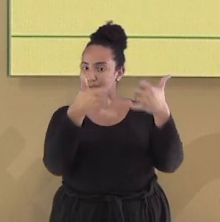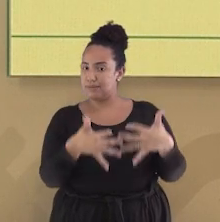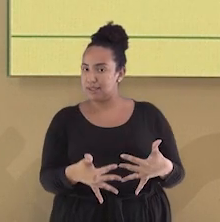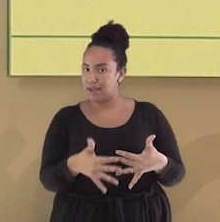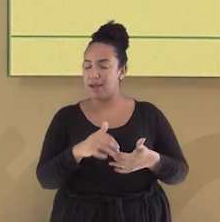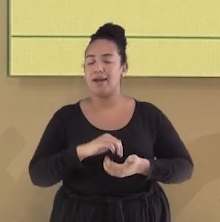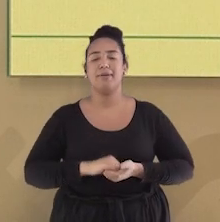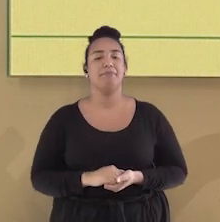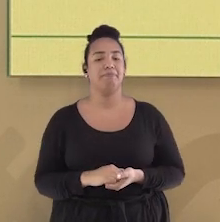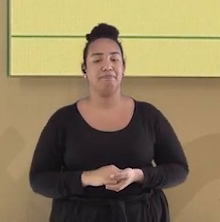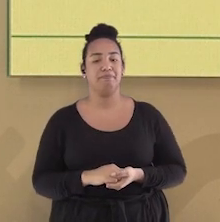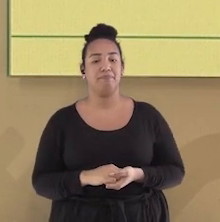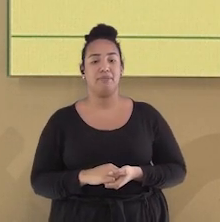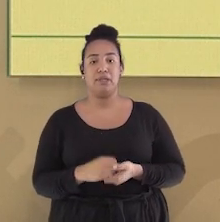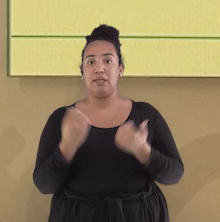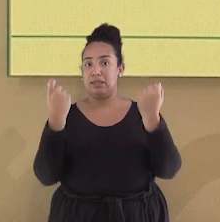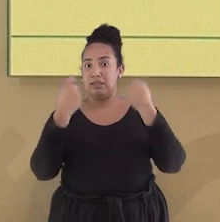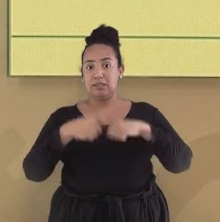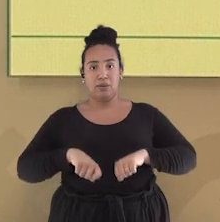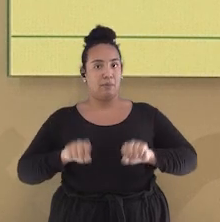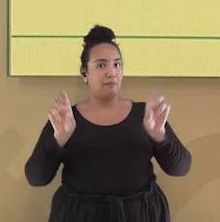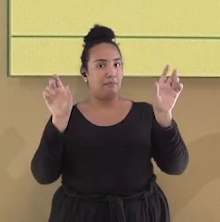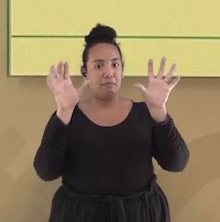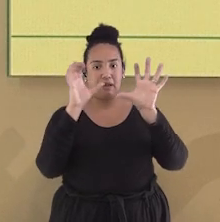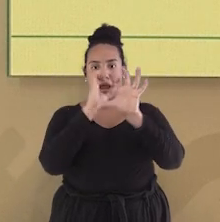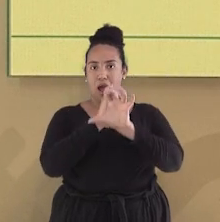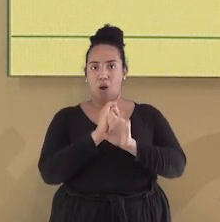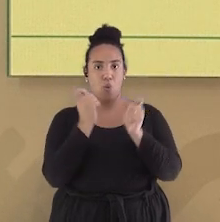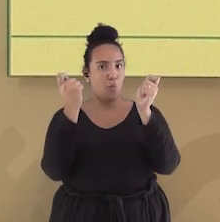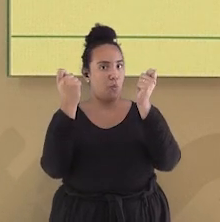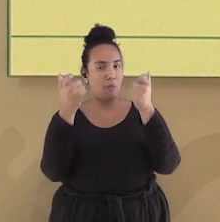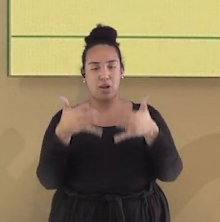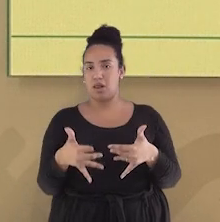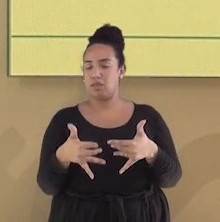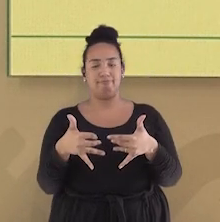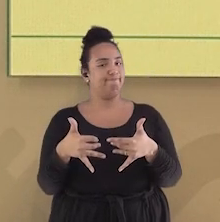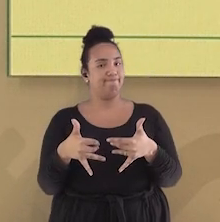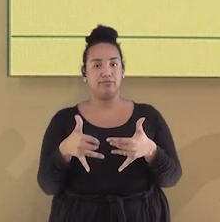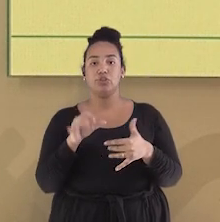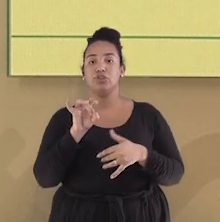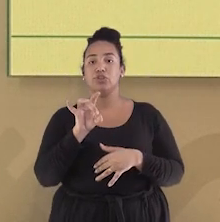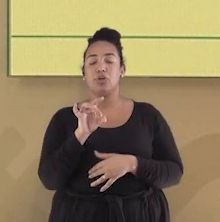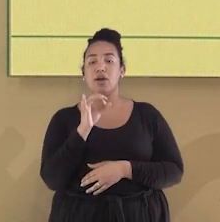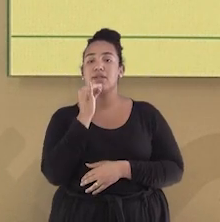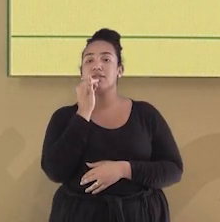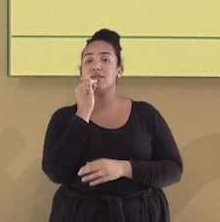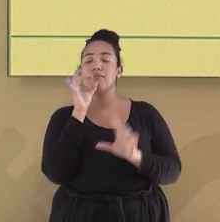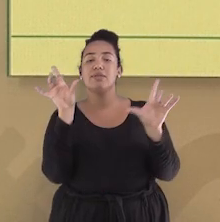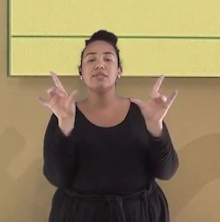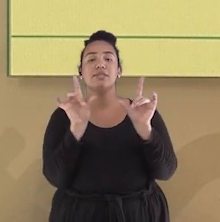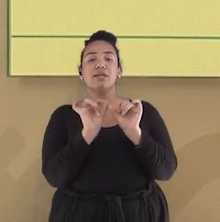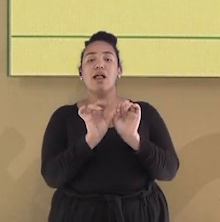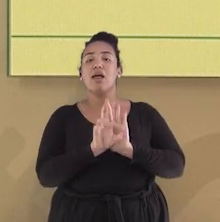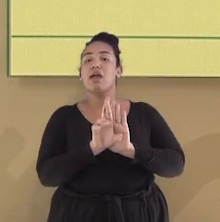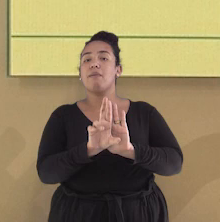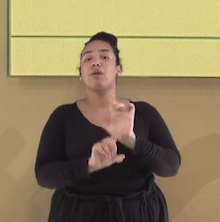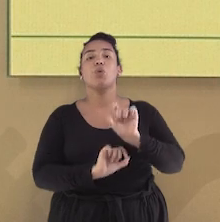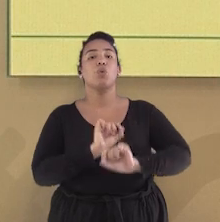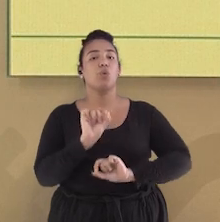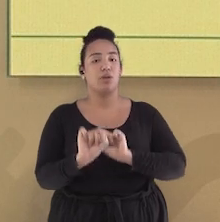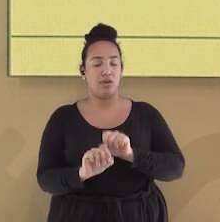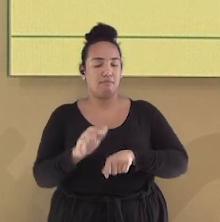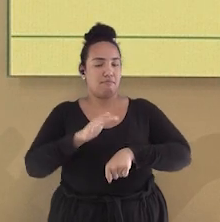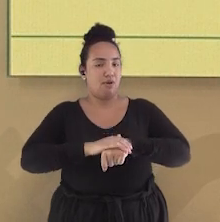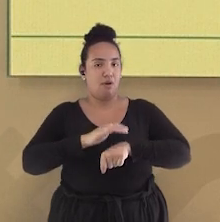entendeu. Não precisa explicar cálculos, apenas dizer o que as escalas representam nos mapas,